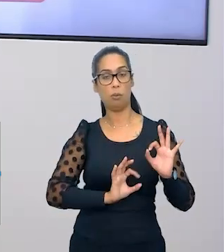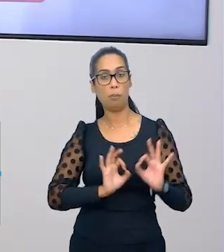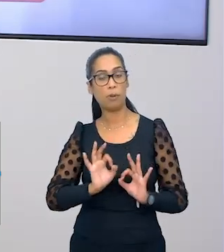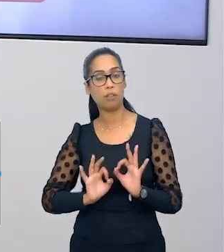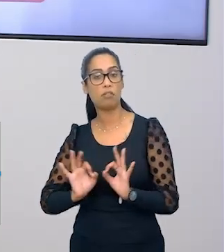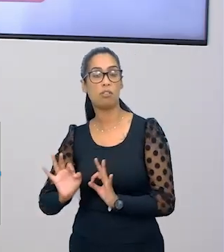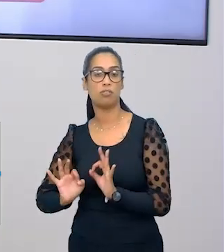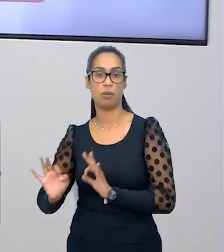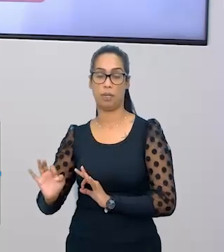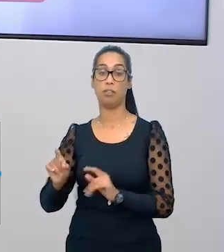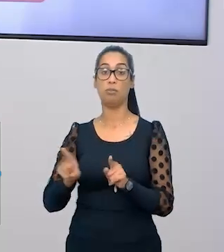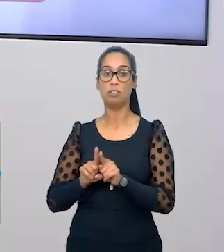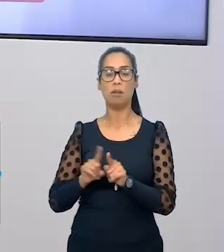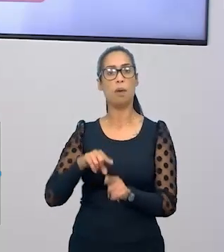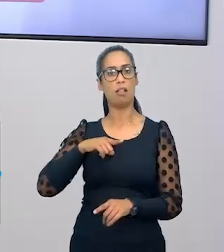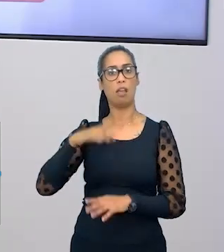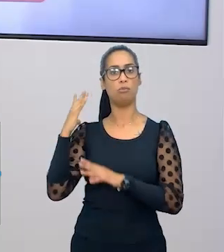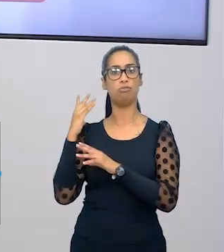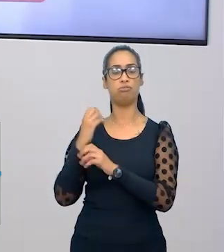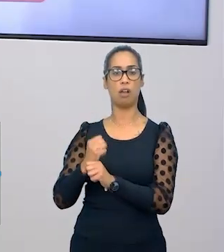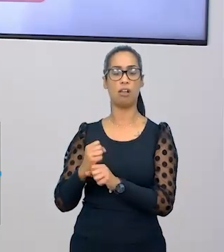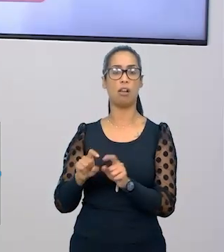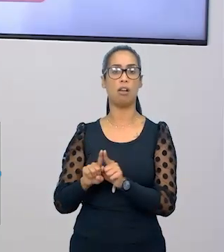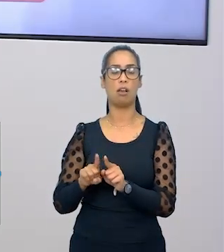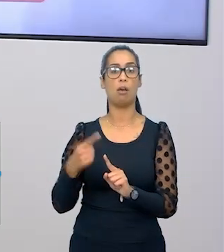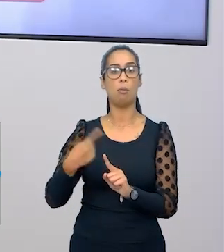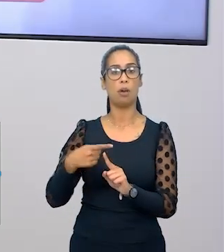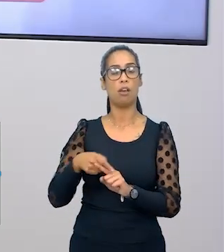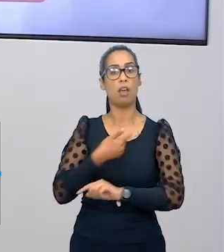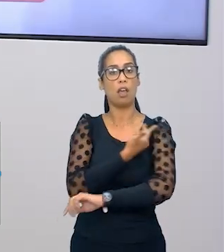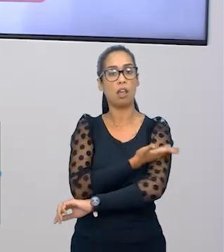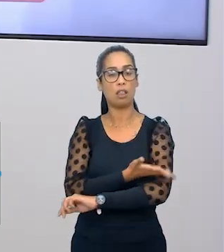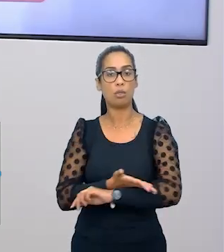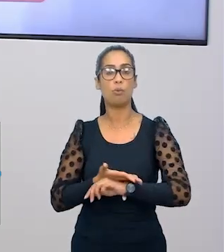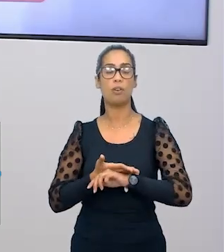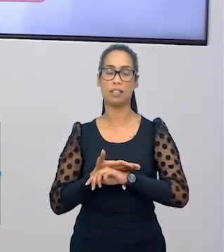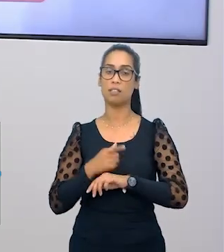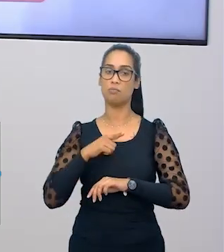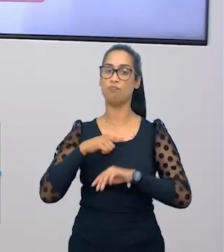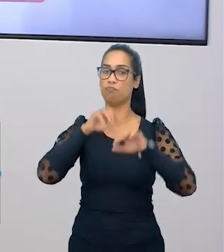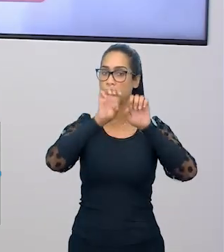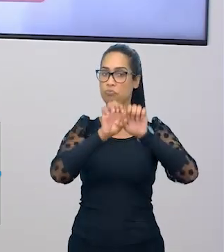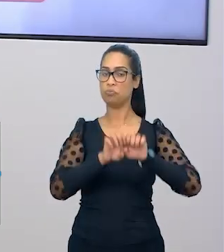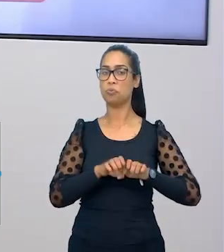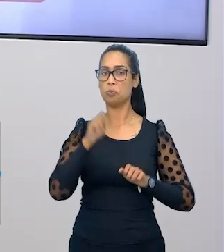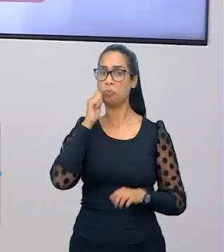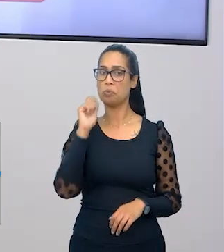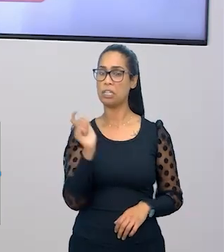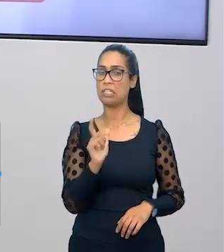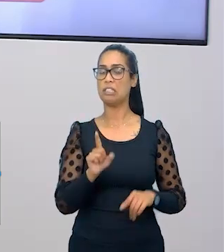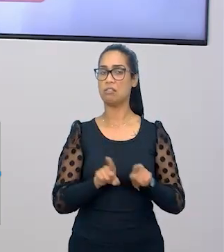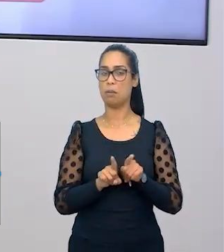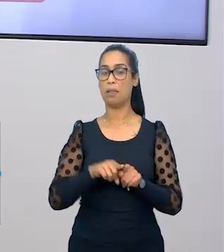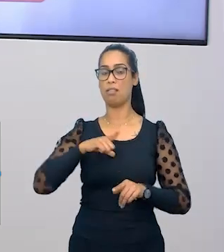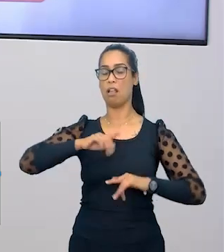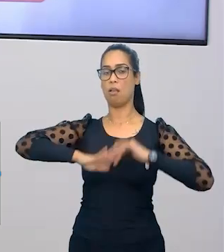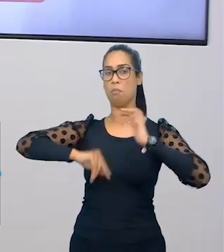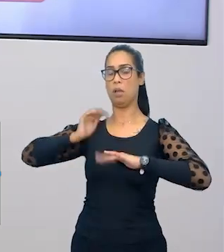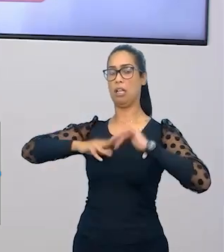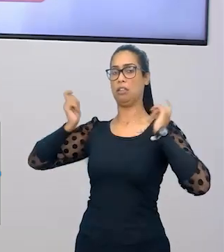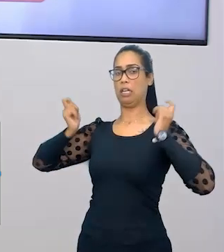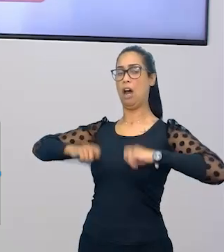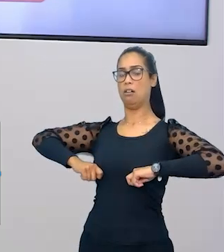essas retomadas. Porque, veja, né, a educação ela está também estruturada por meio de habilidades. E as habilidades elas